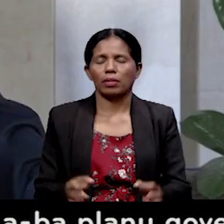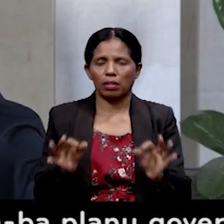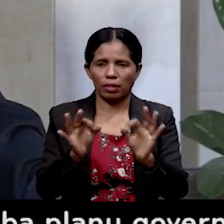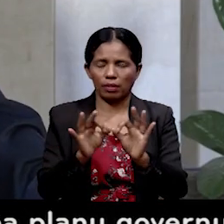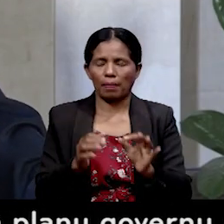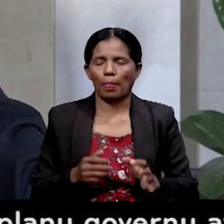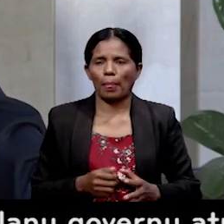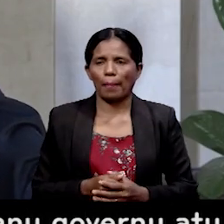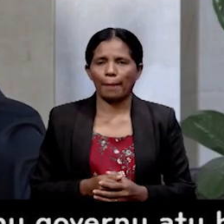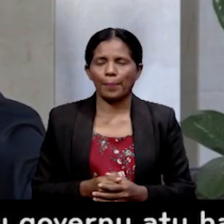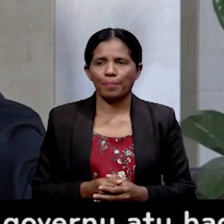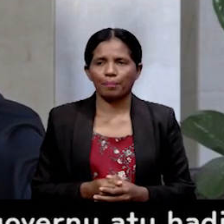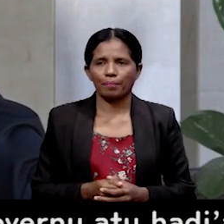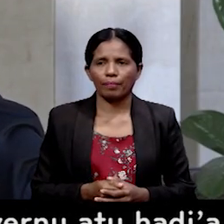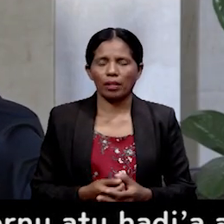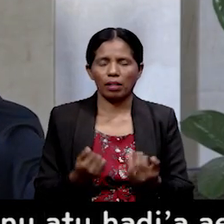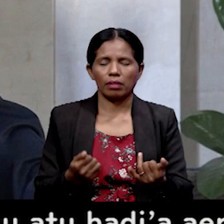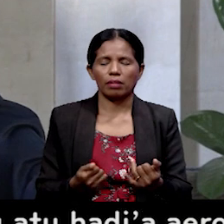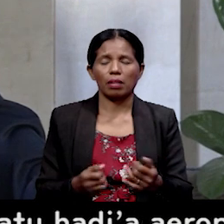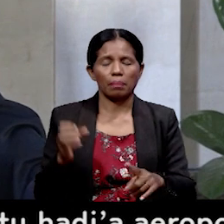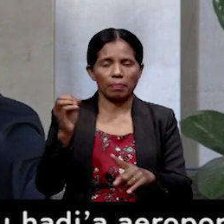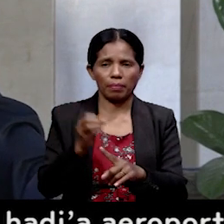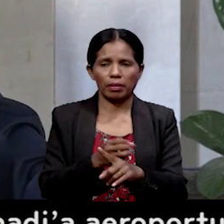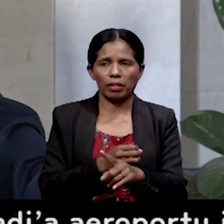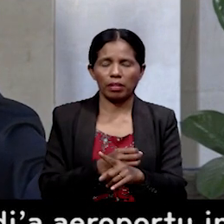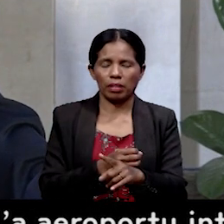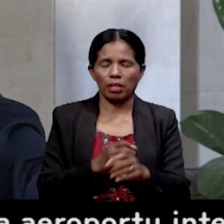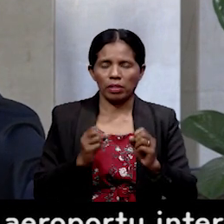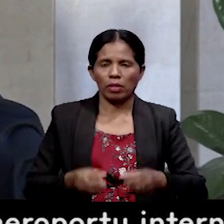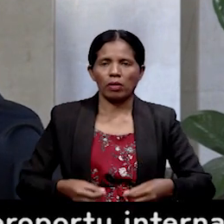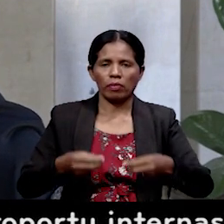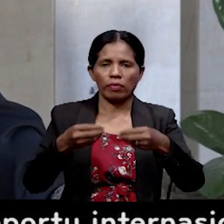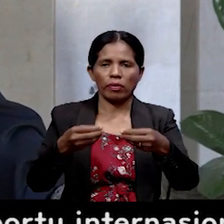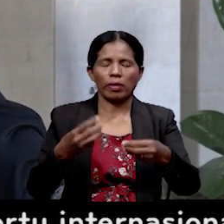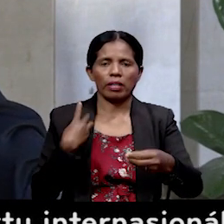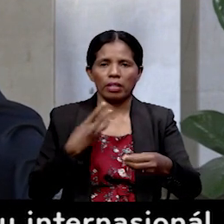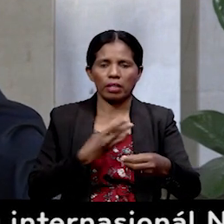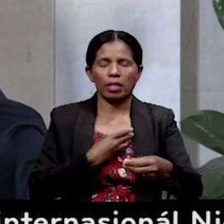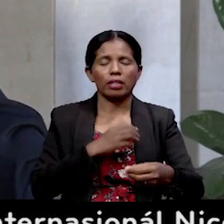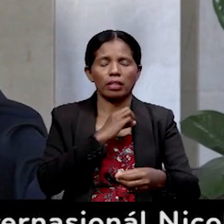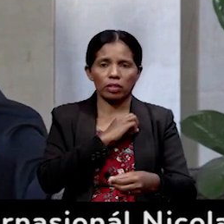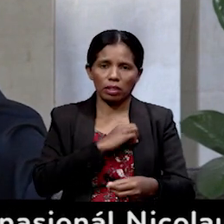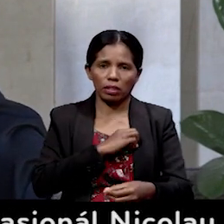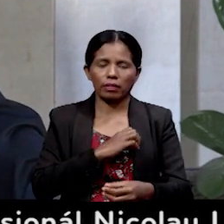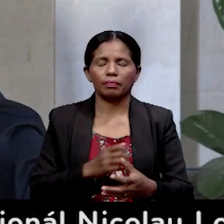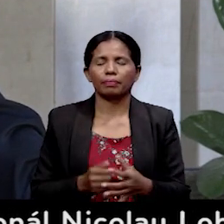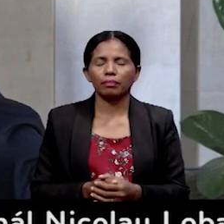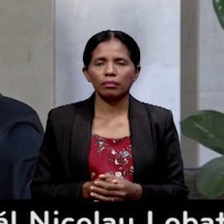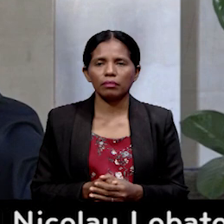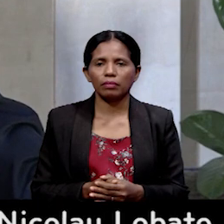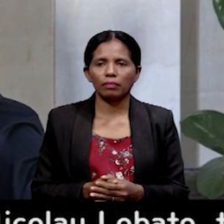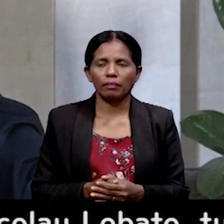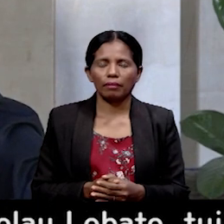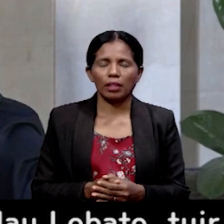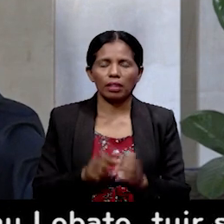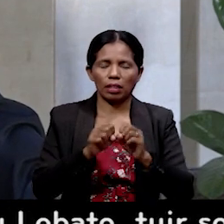qualquer das formas, mos aproveita para manifesta ita ne sentimento condolencias, né? Ba lakon